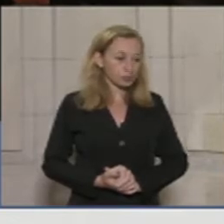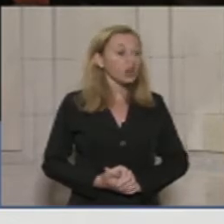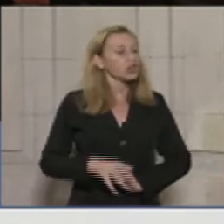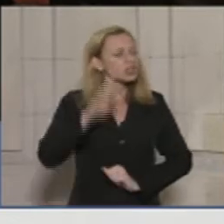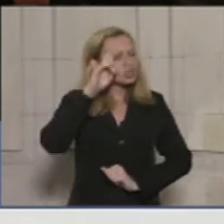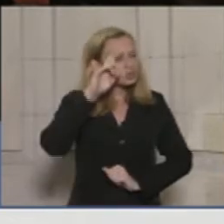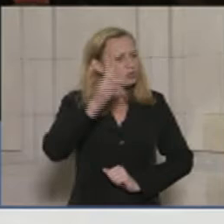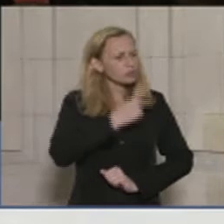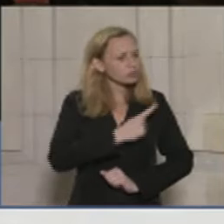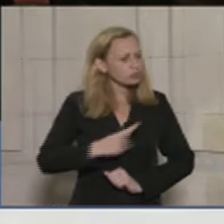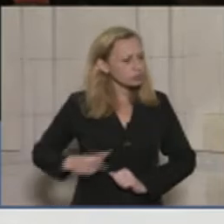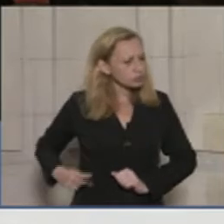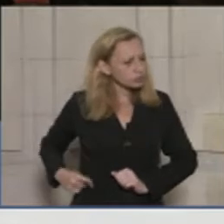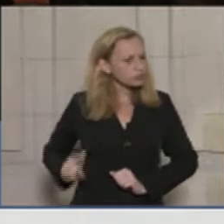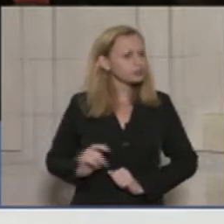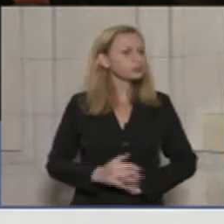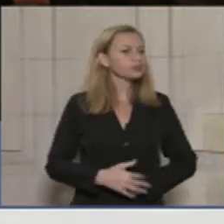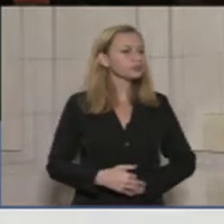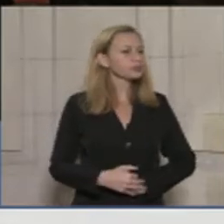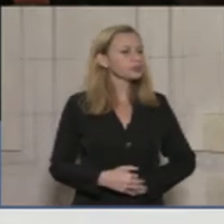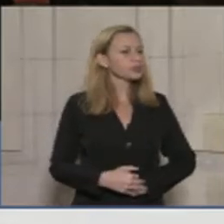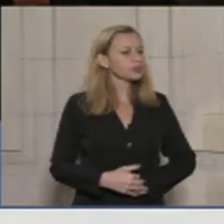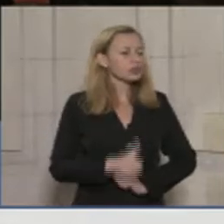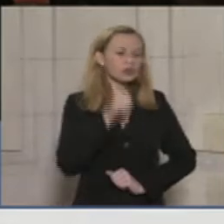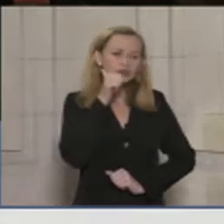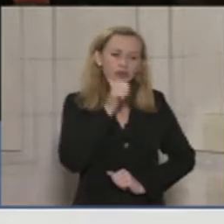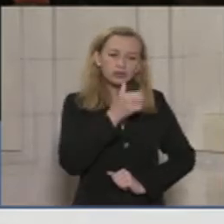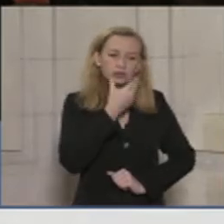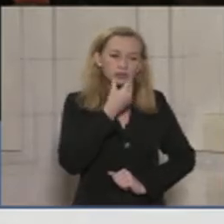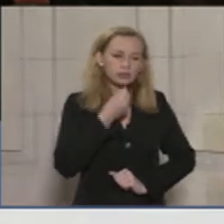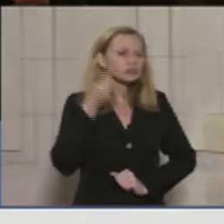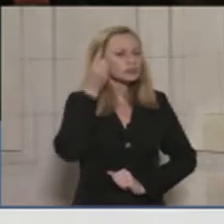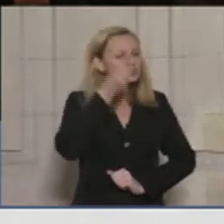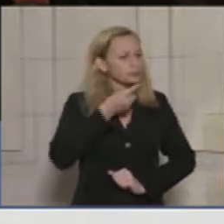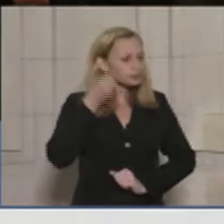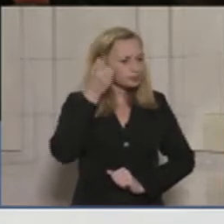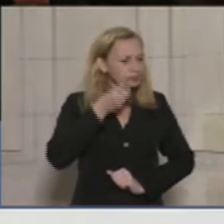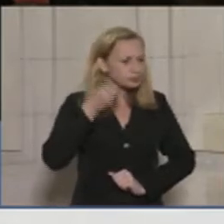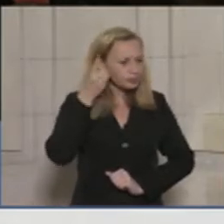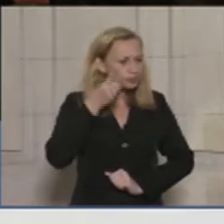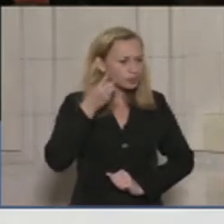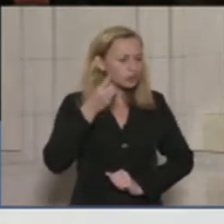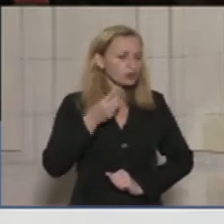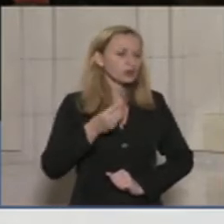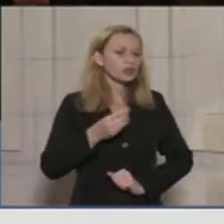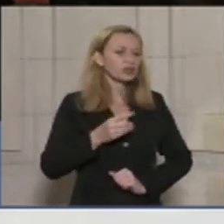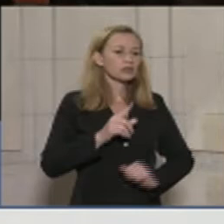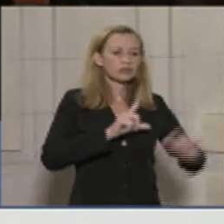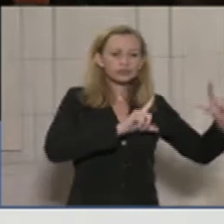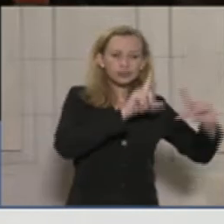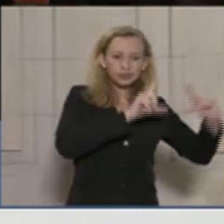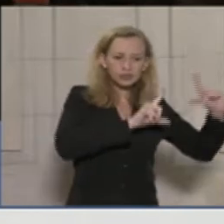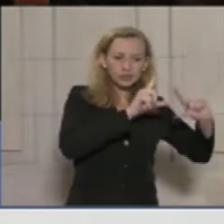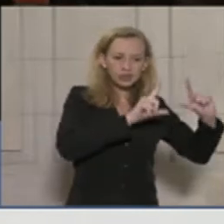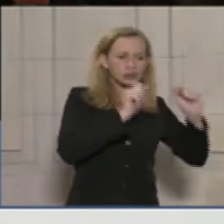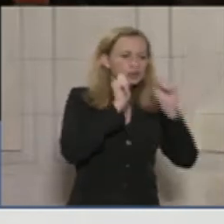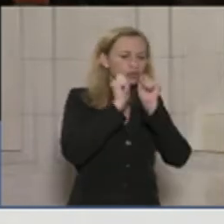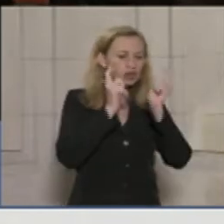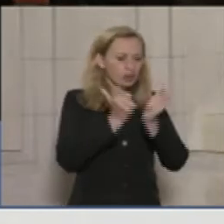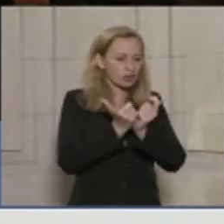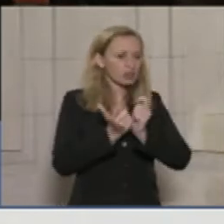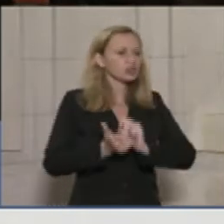Senhor presidente, senhoras e senhores deputados, telespectadores da TV